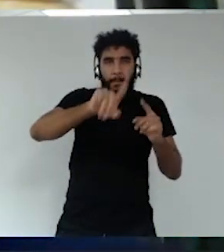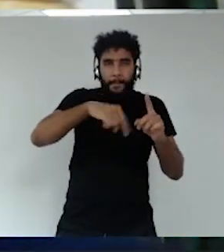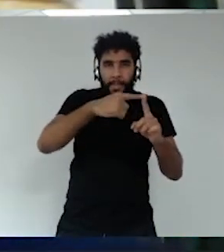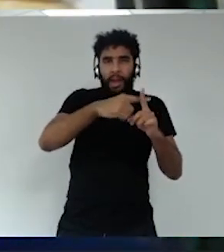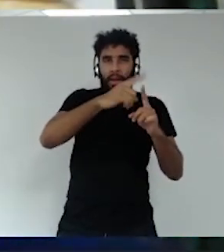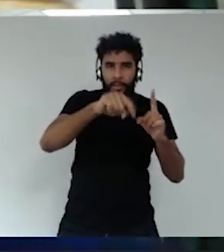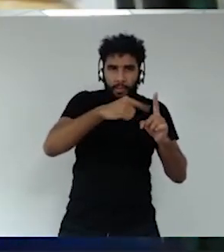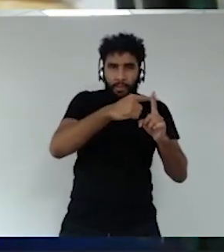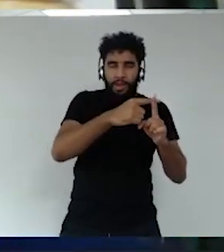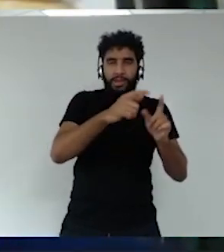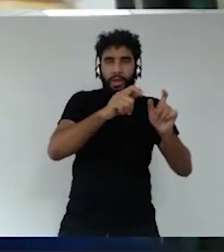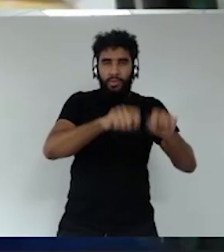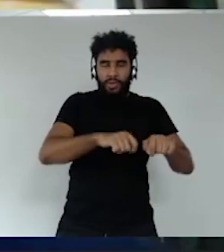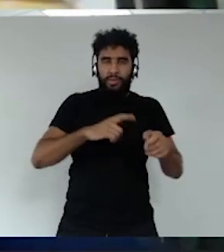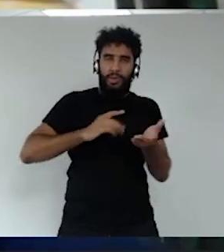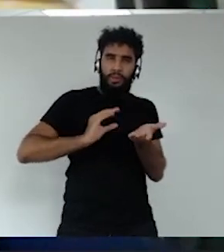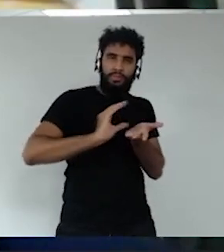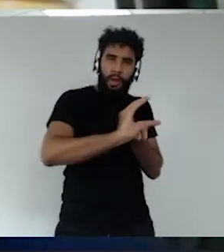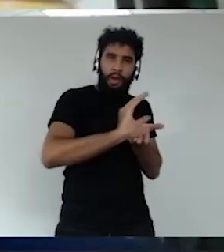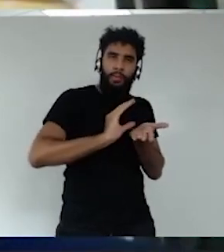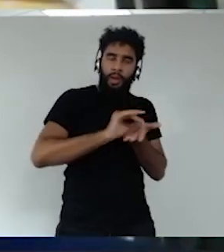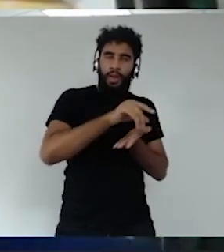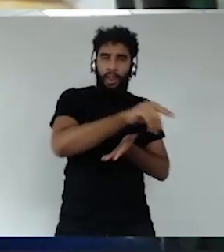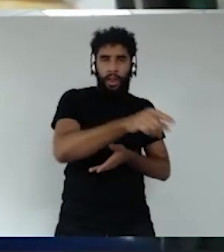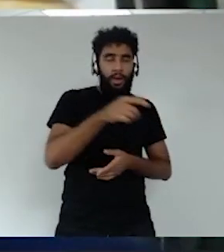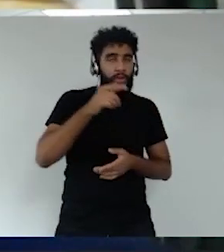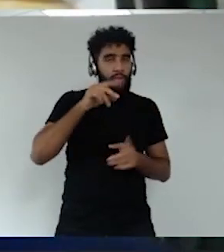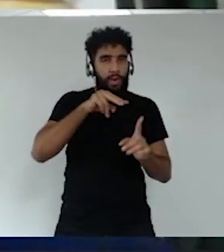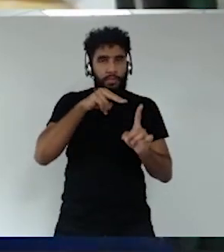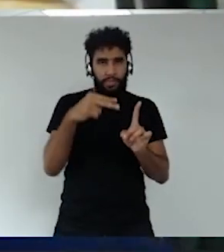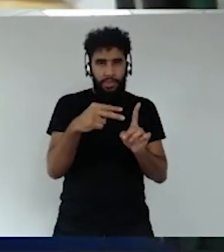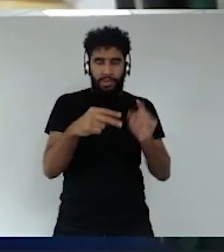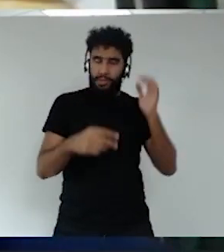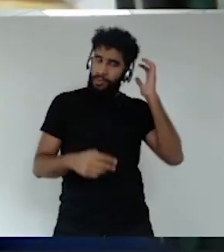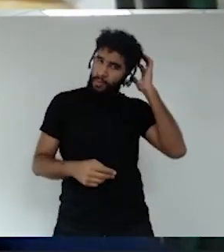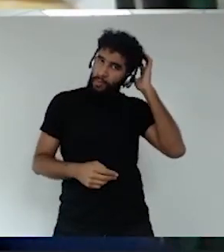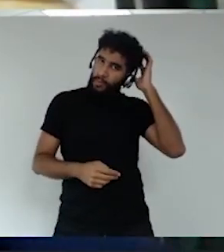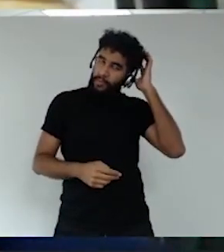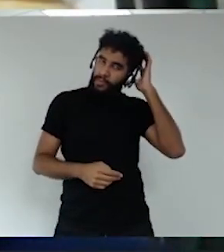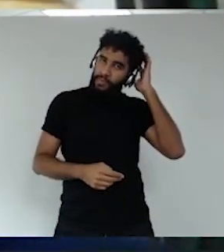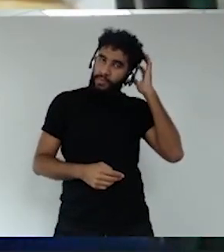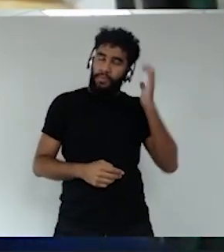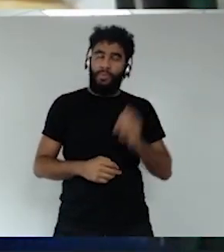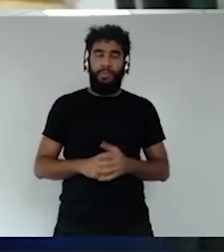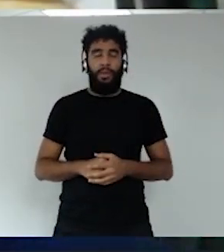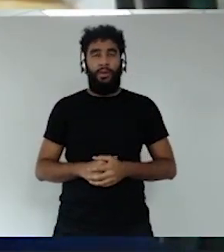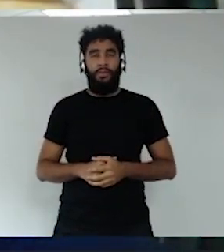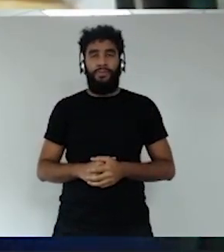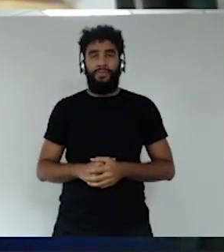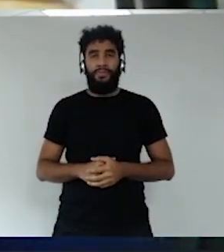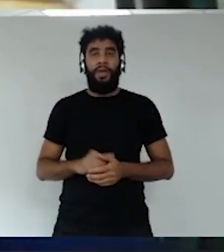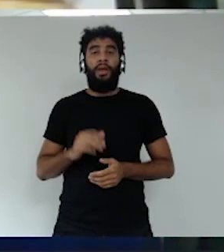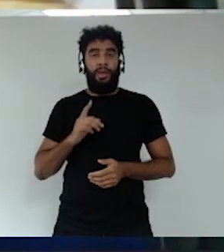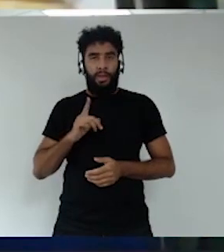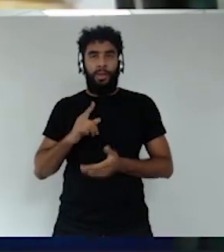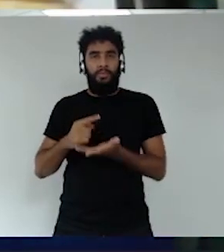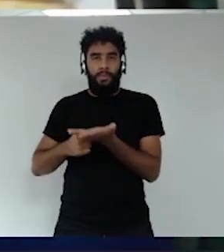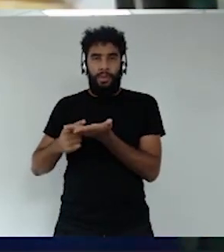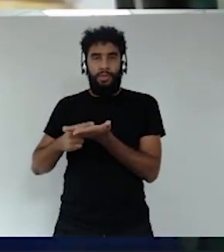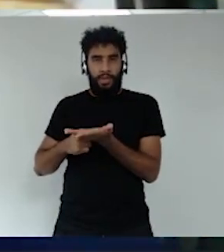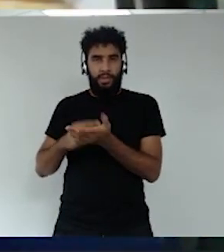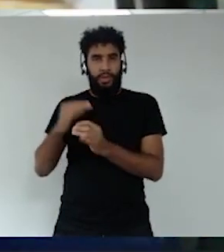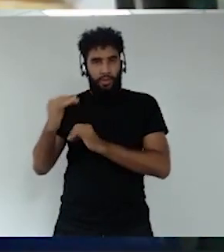que possam ser demandados nessa perspectiva. Nós temos mediações online hoje,